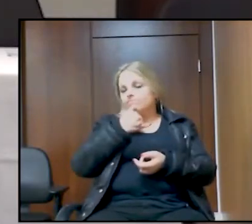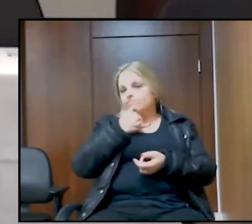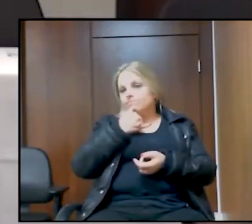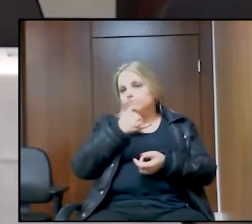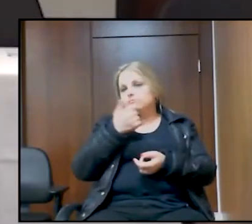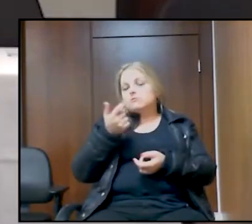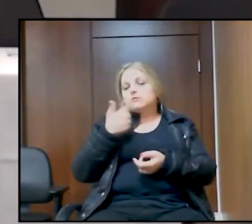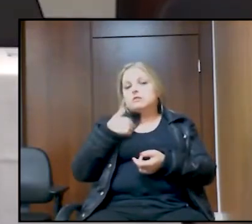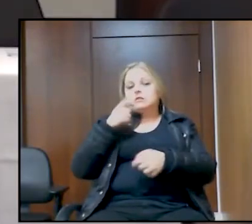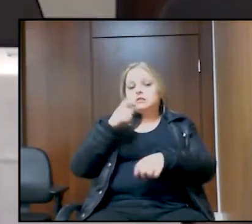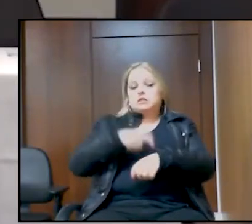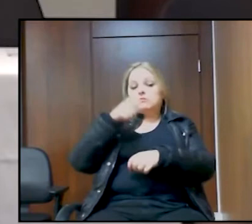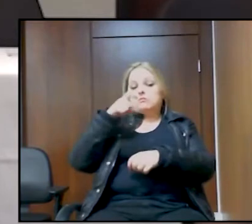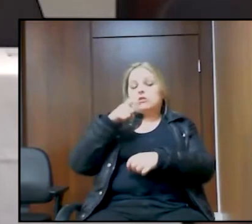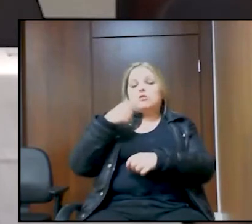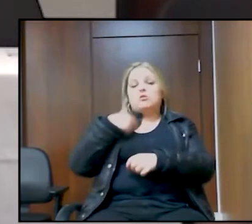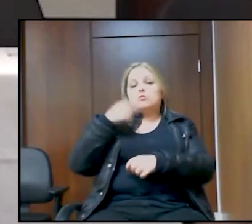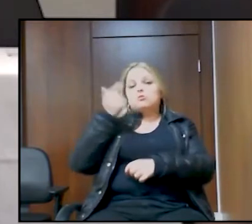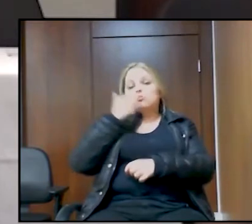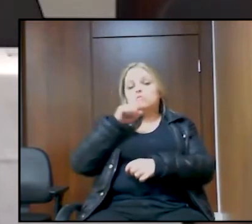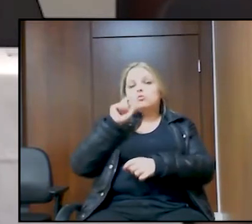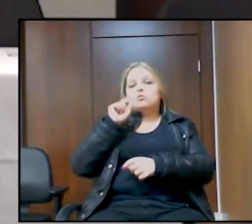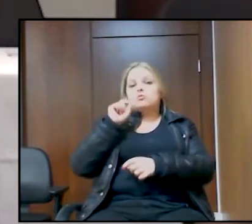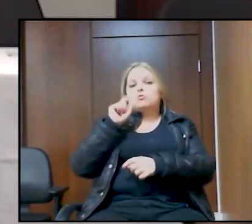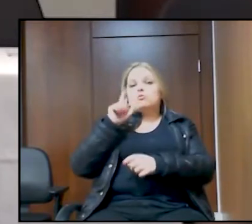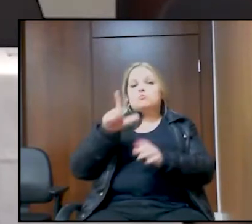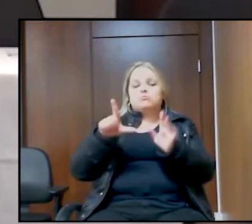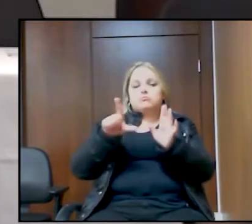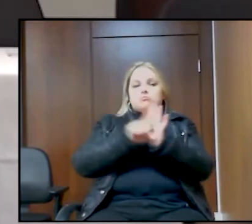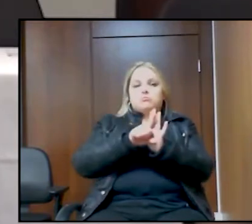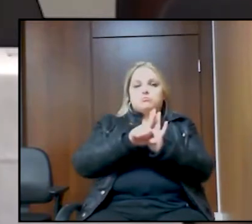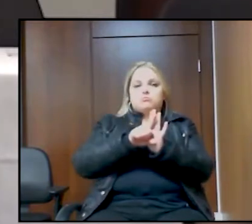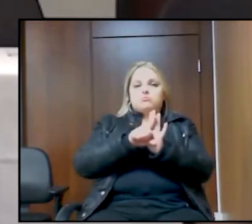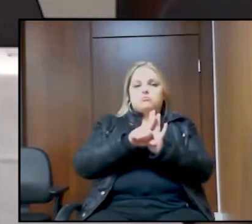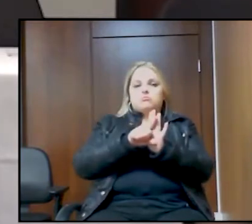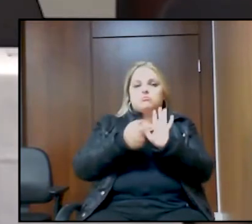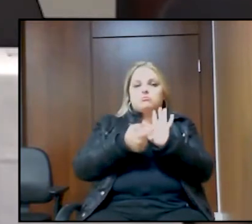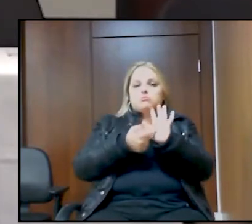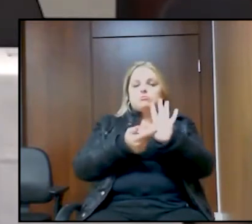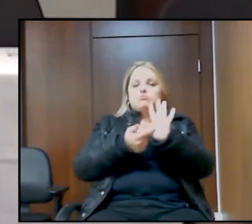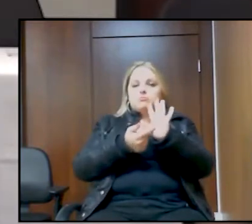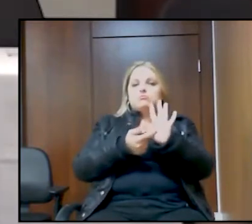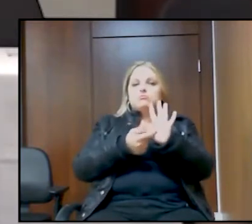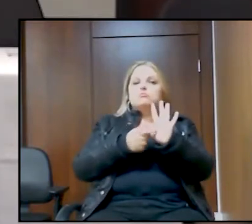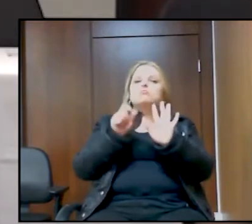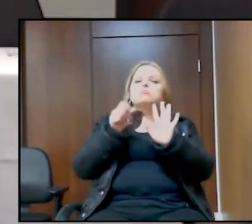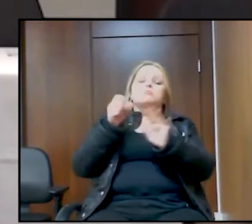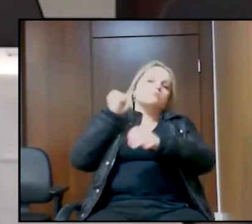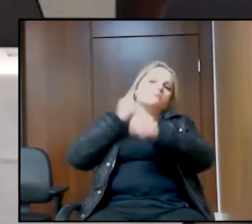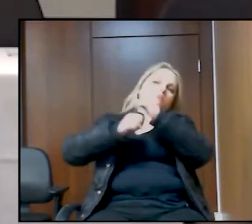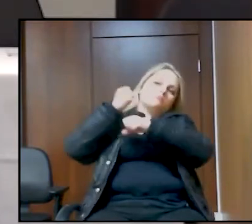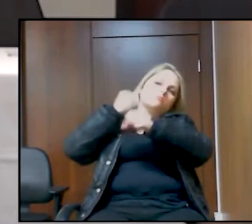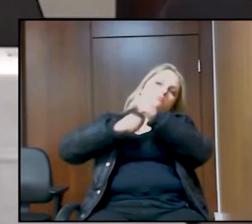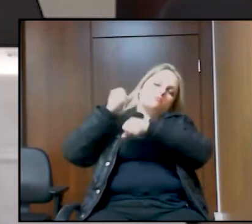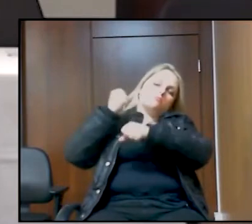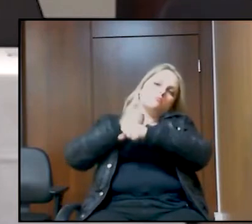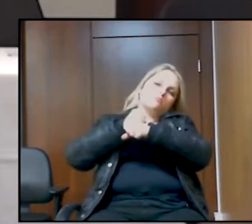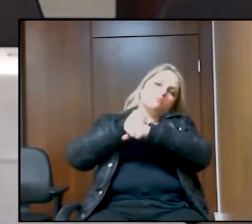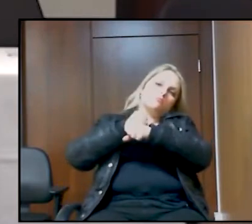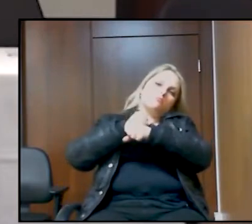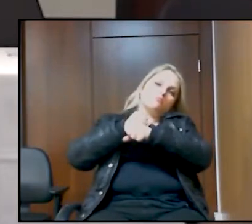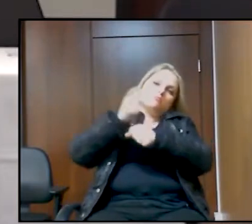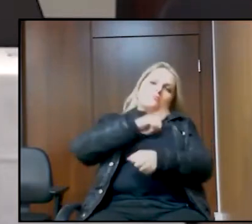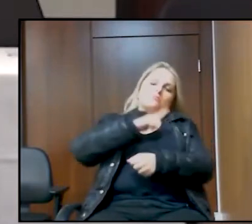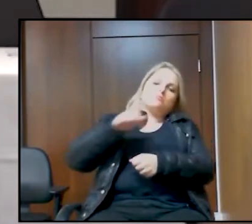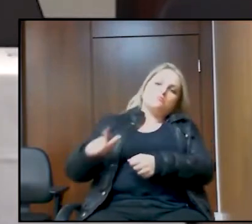pouco em cima da hora e não consegui levantar uma legislação que nós propusemos há vários anos atrás, ainda no governo